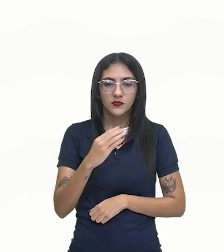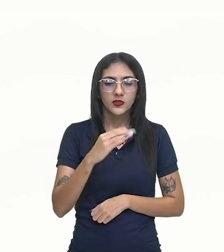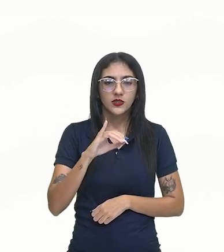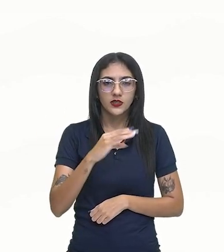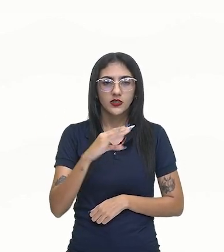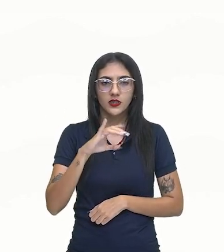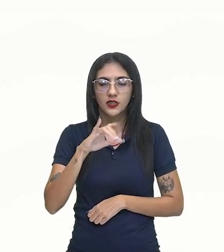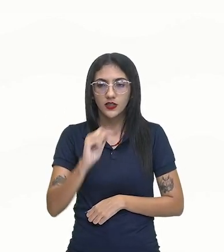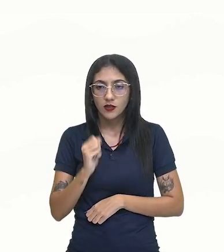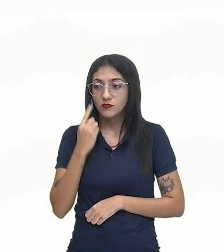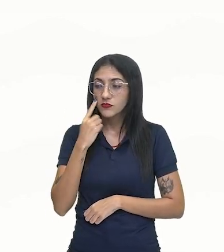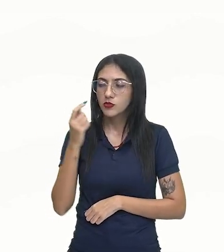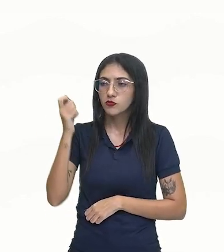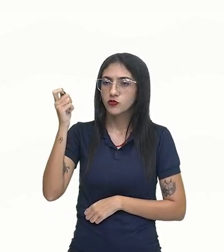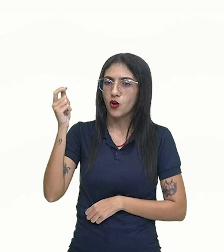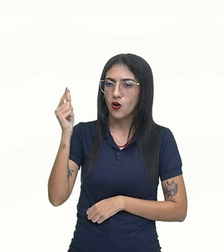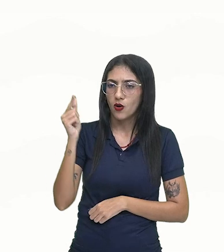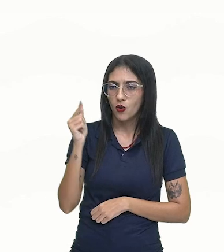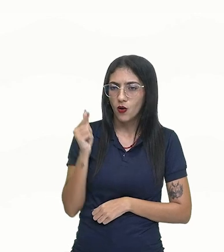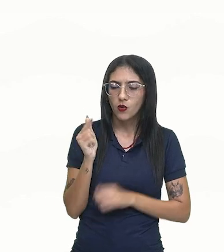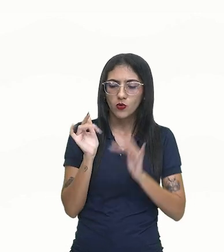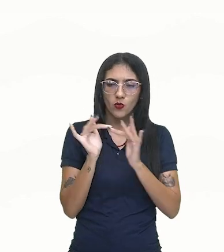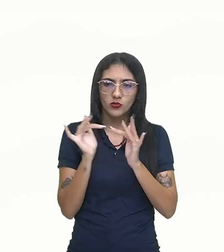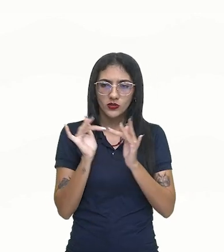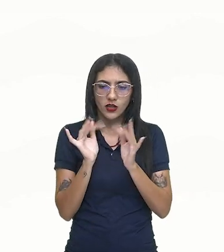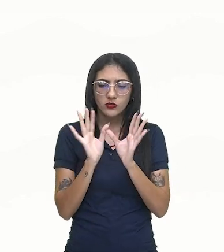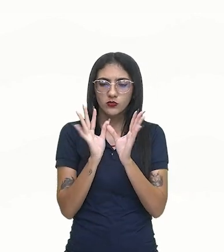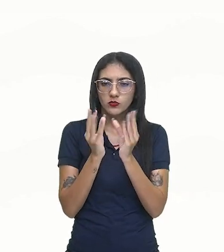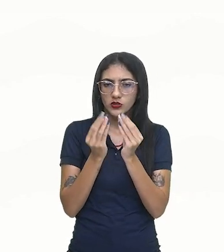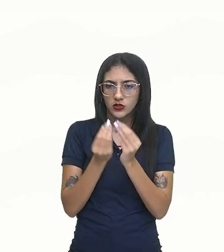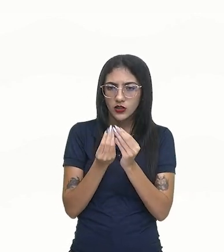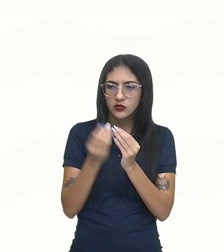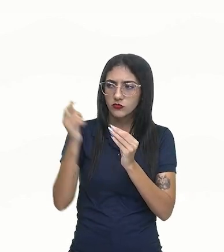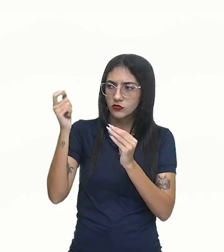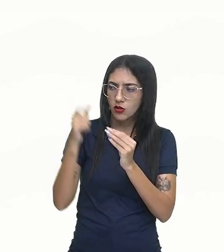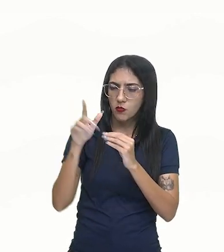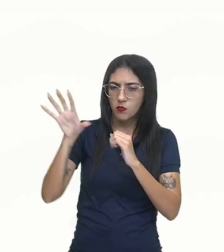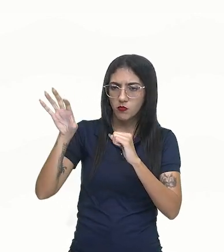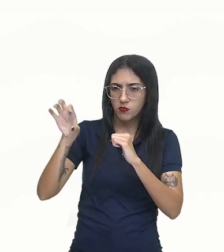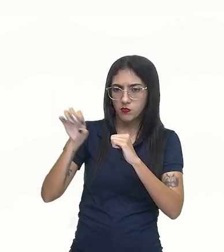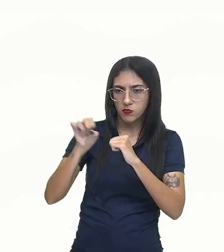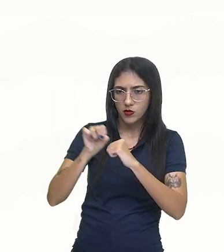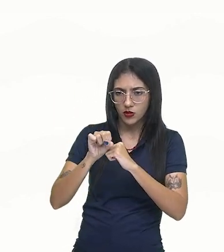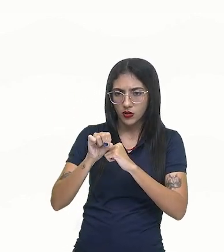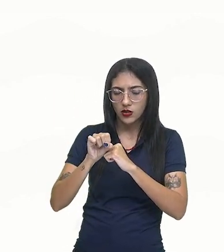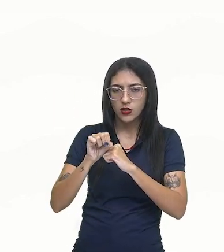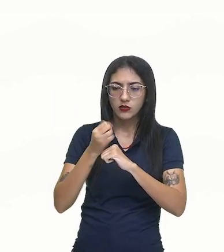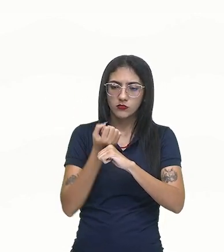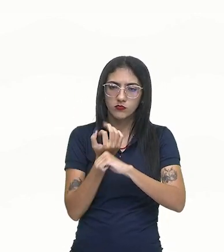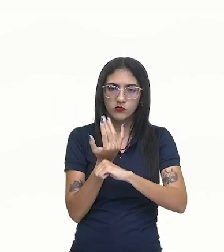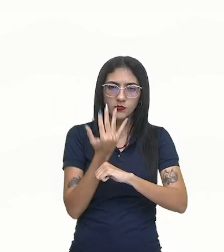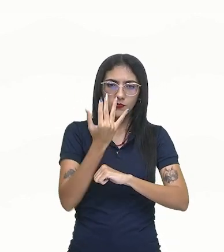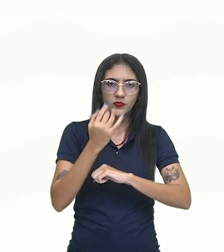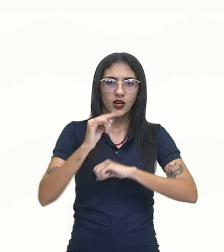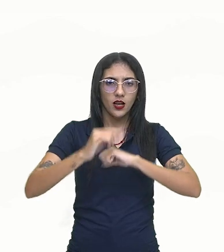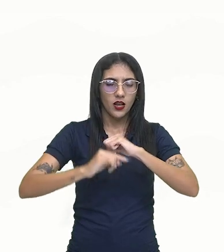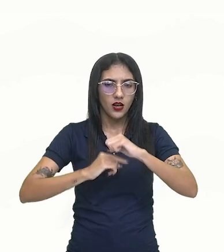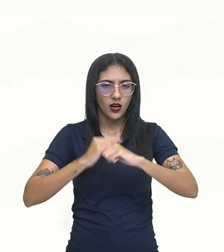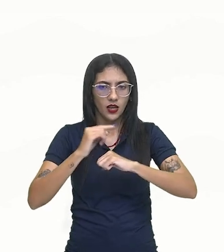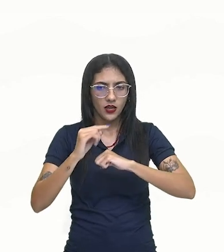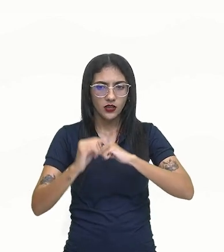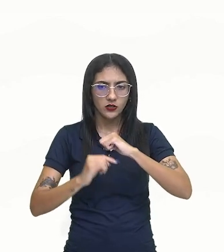de ativação, que é a luz do sol, nesse caso. Vai haver aí a liberação de elétrons, eles vão passar pela cadeia